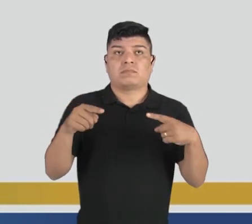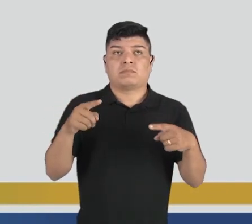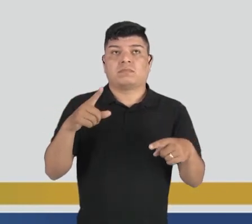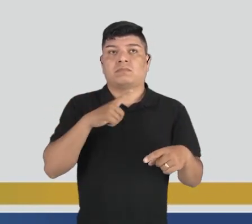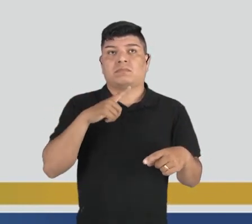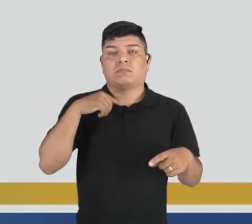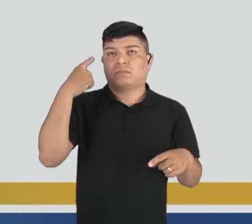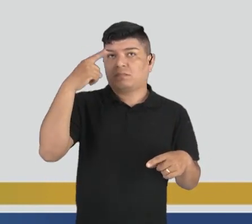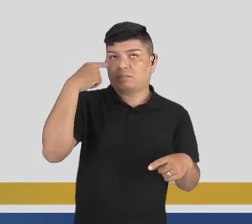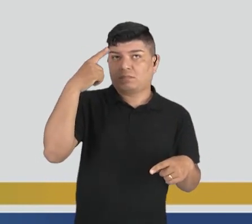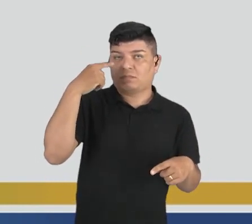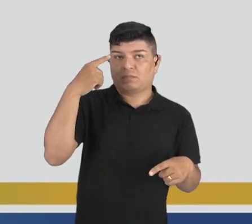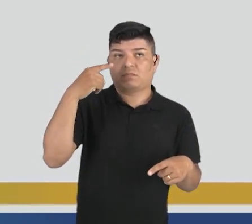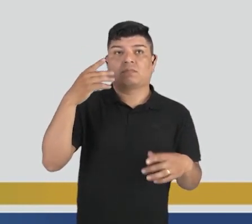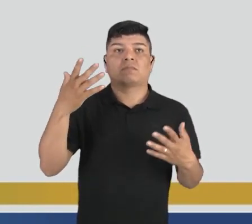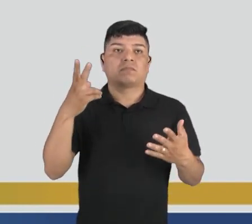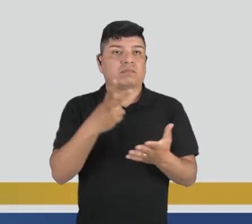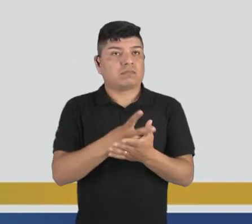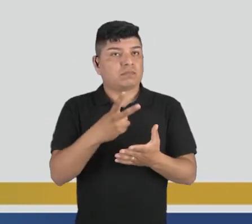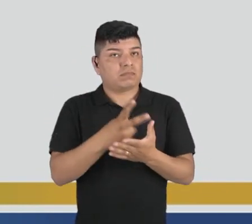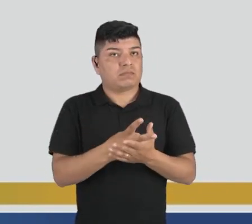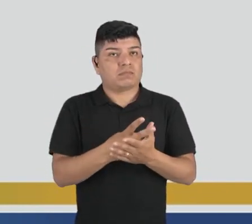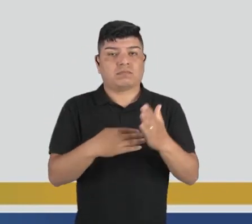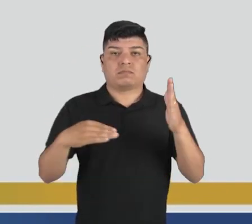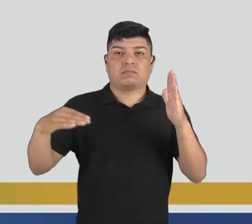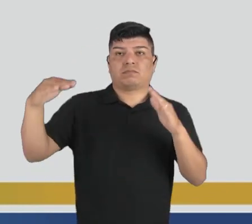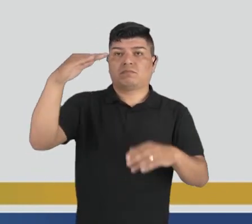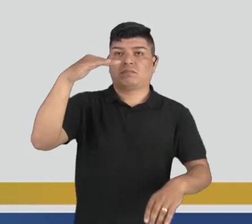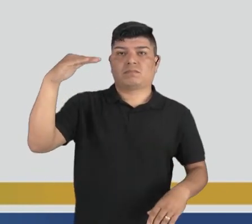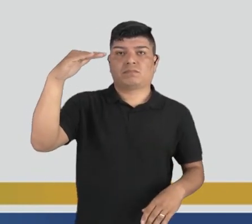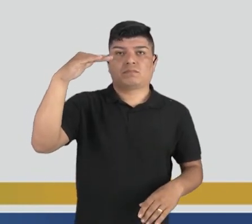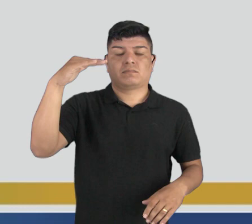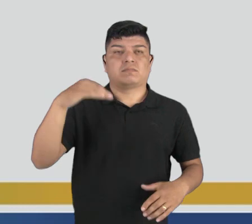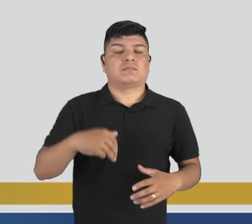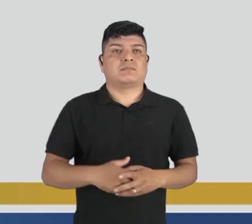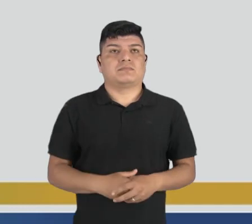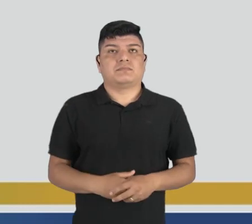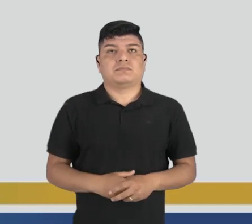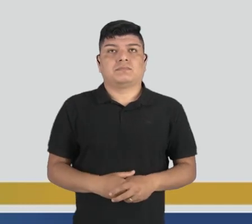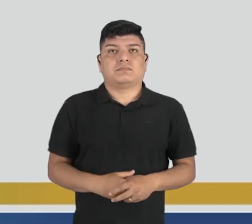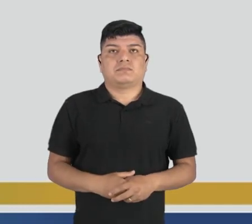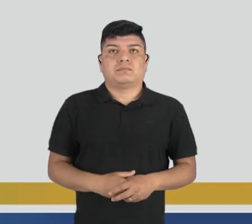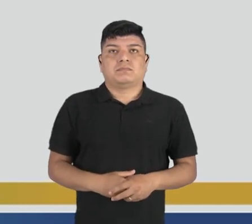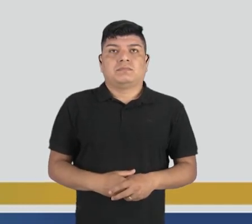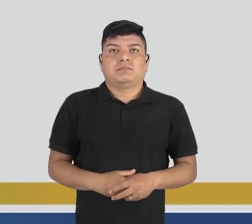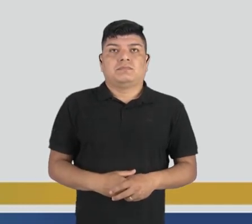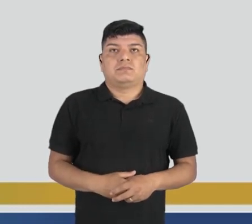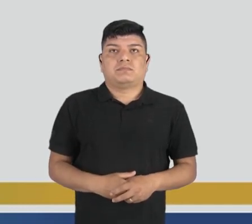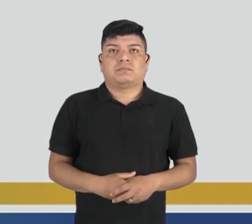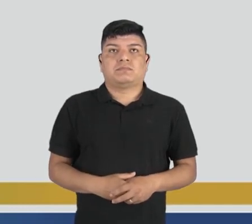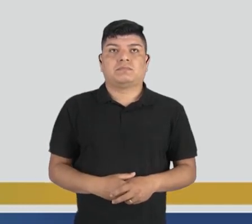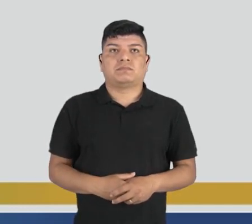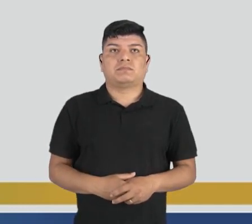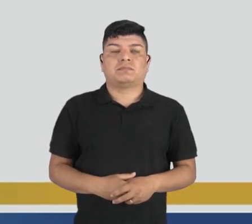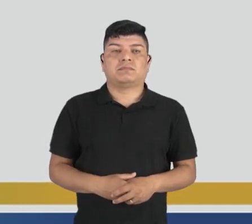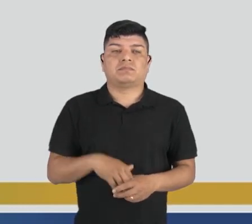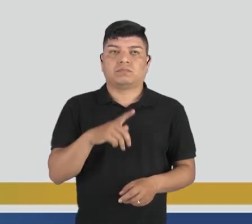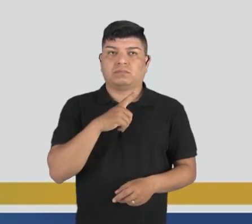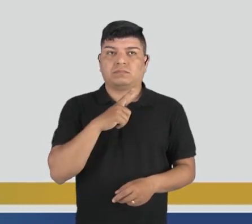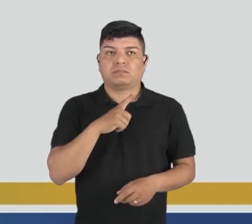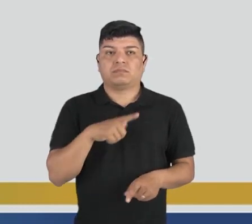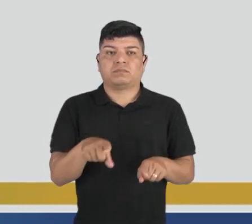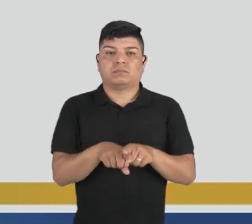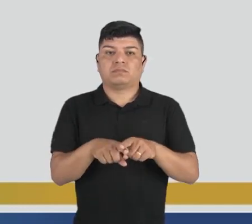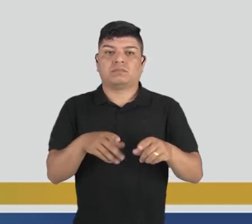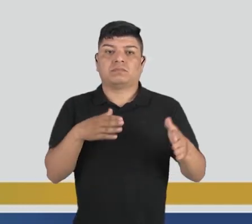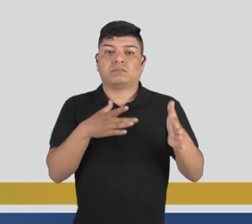tem o espanhol, elas estão top 10 aí, né? E aí também temos a questão da região